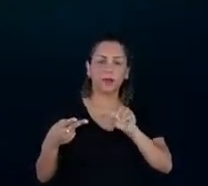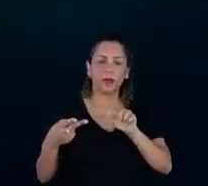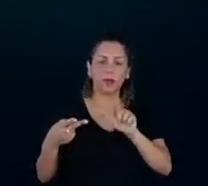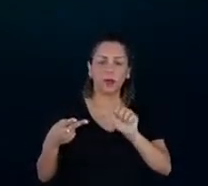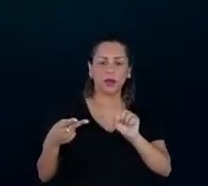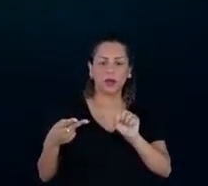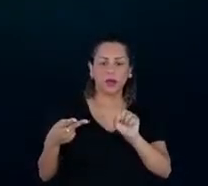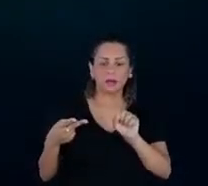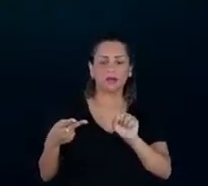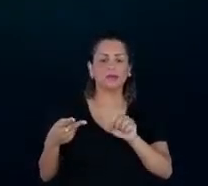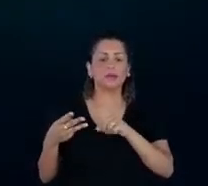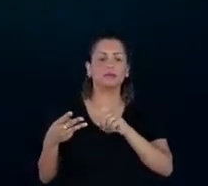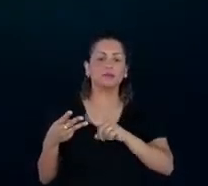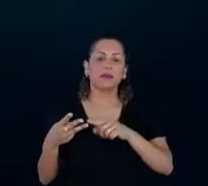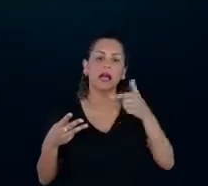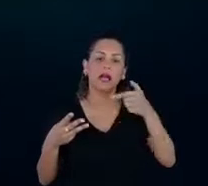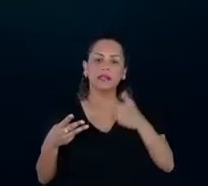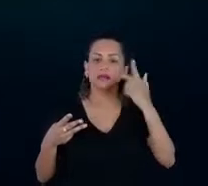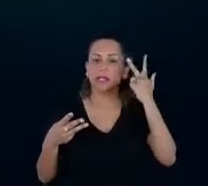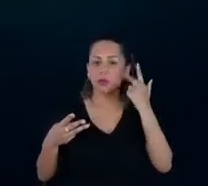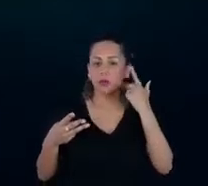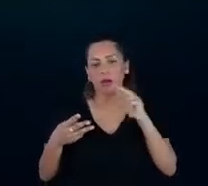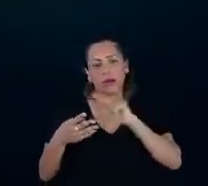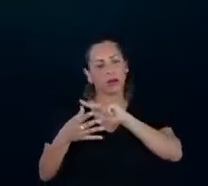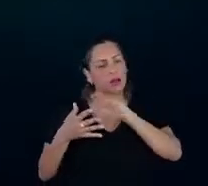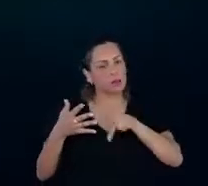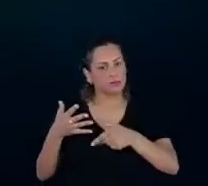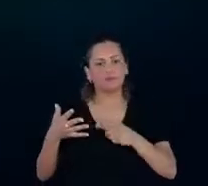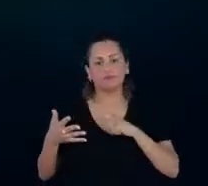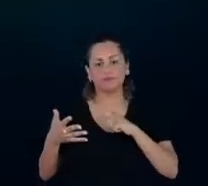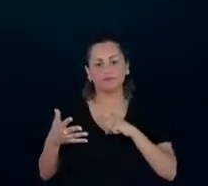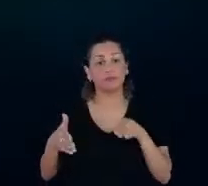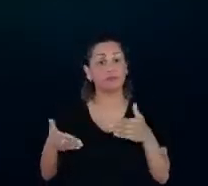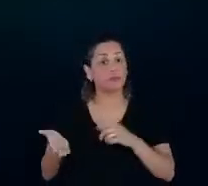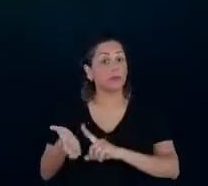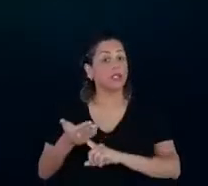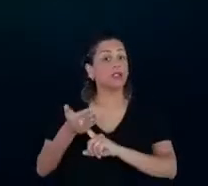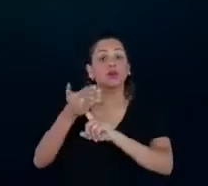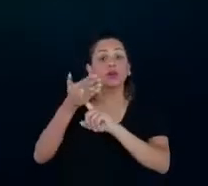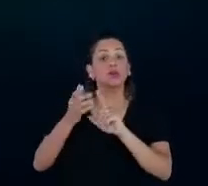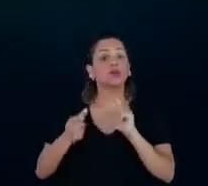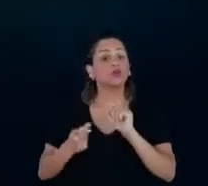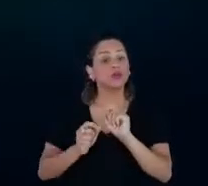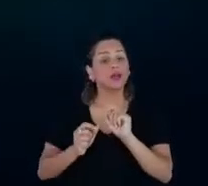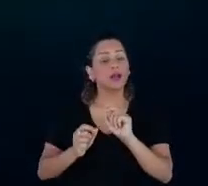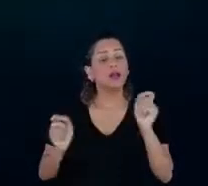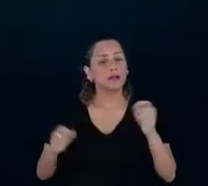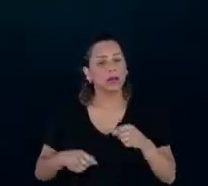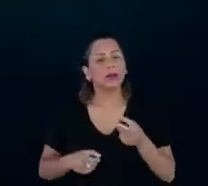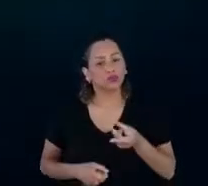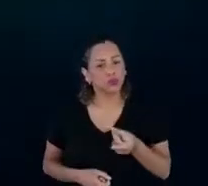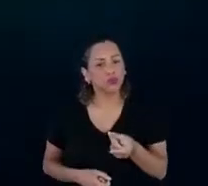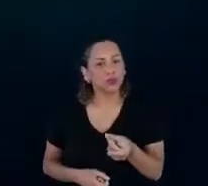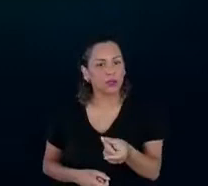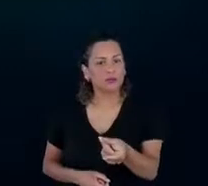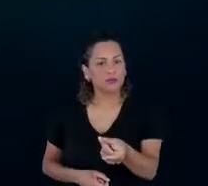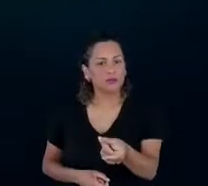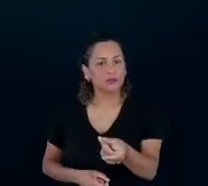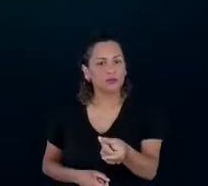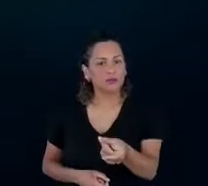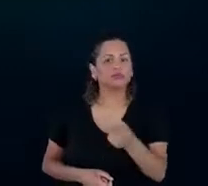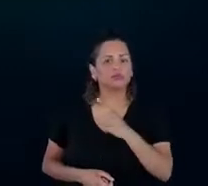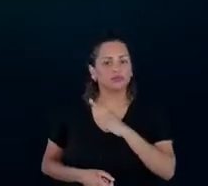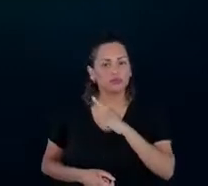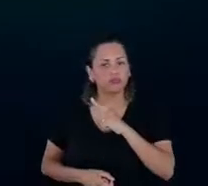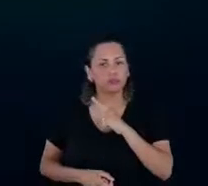gás natural e outros. Tá? Então, é uma tecnologia que vai sustentar, né, a baixa emissão